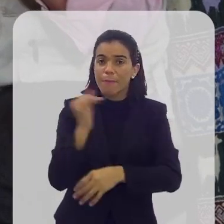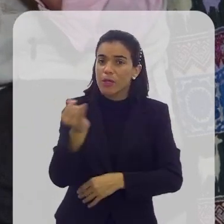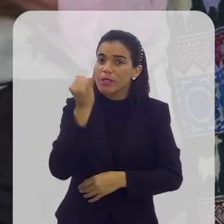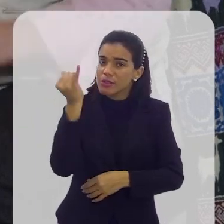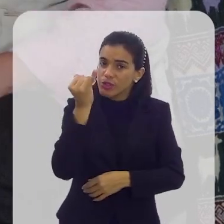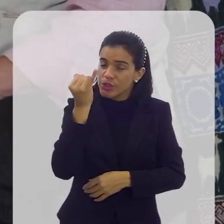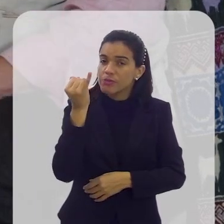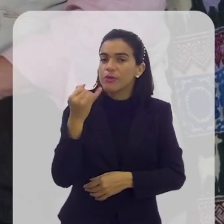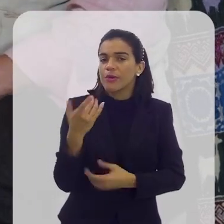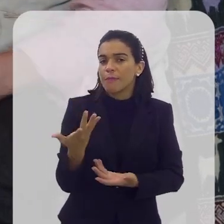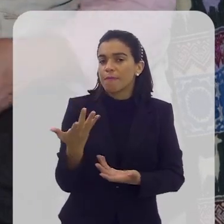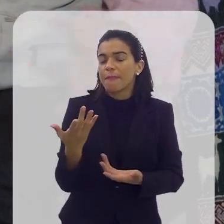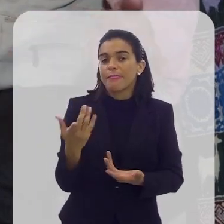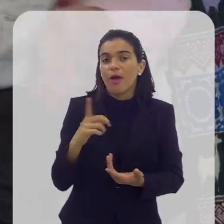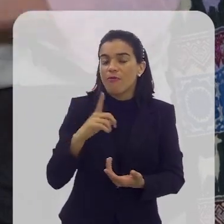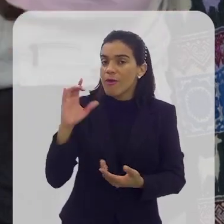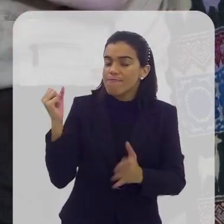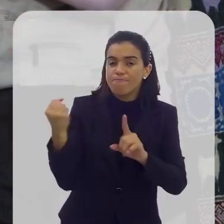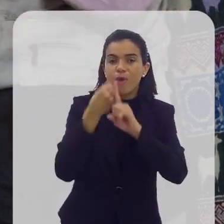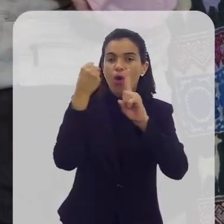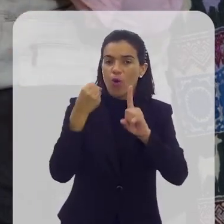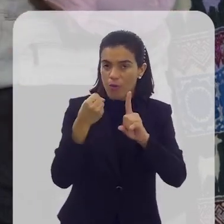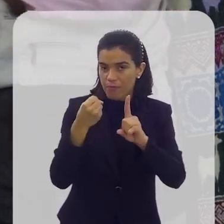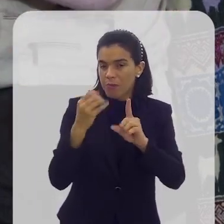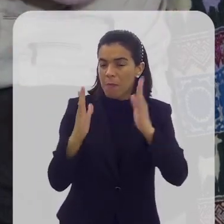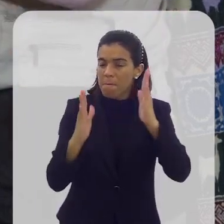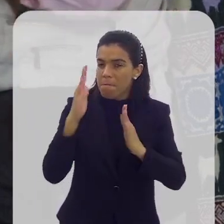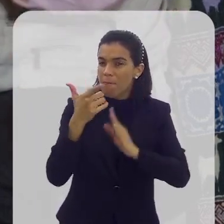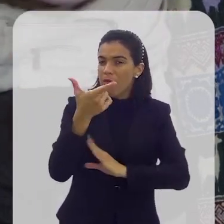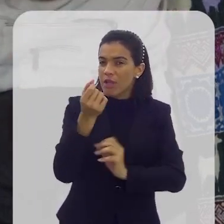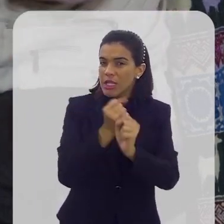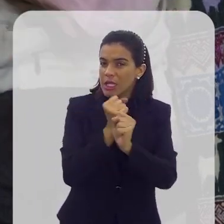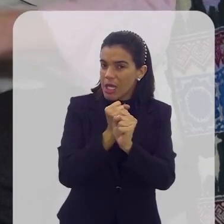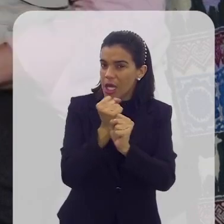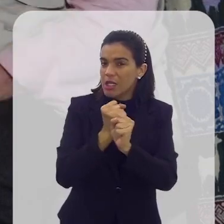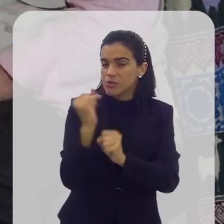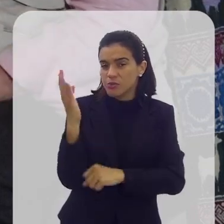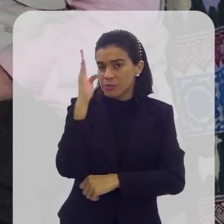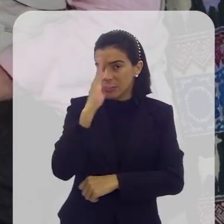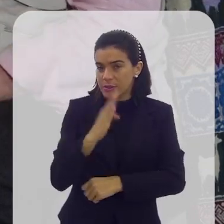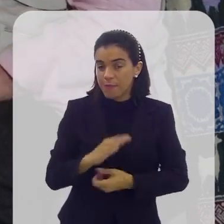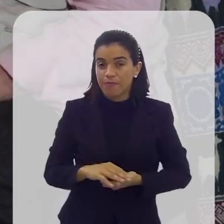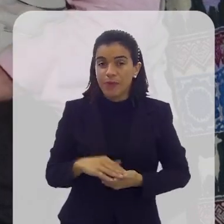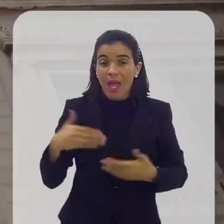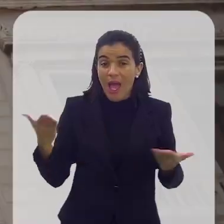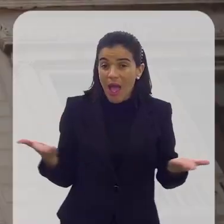acervo museológico, eu gostaria de registrar, por exemplo, a